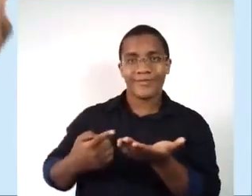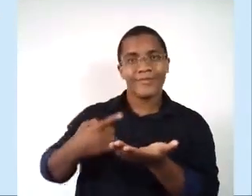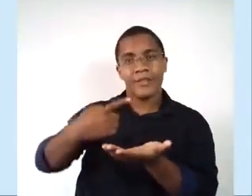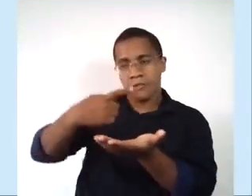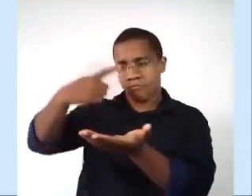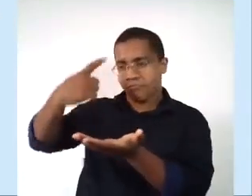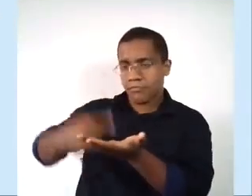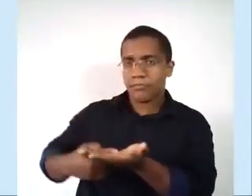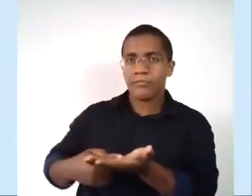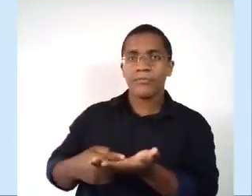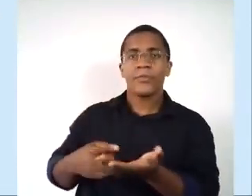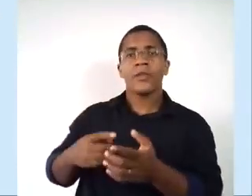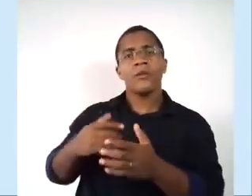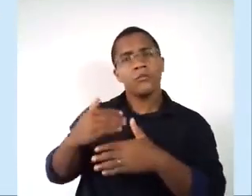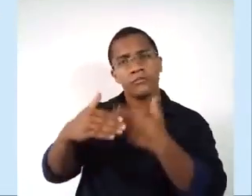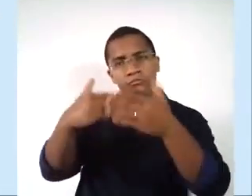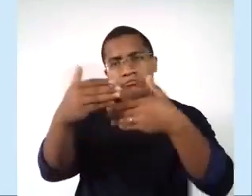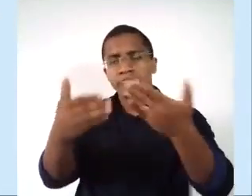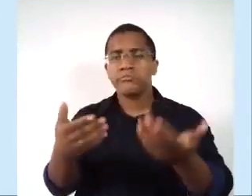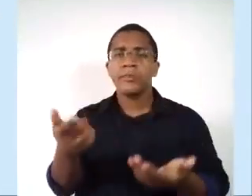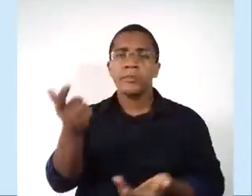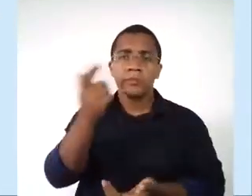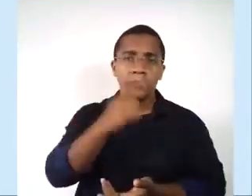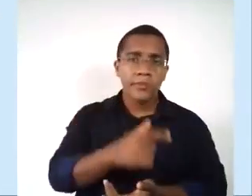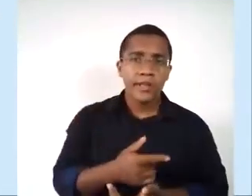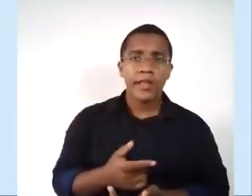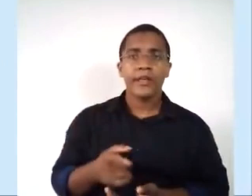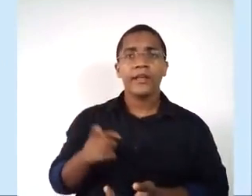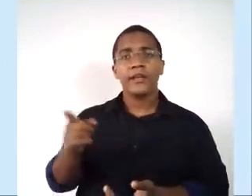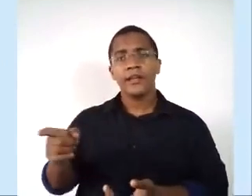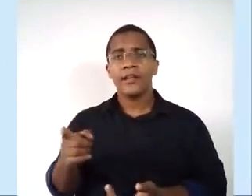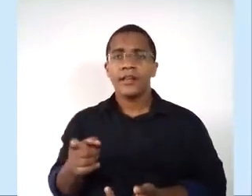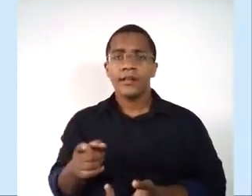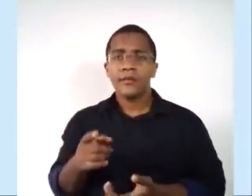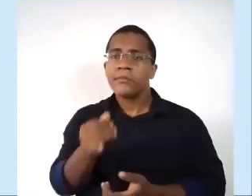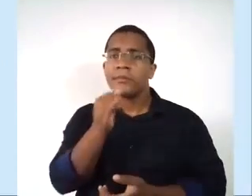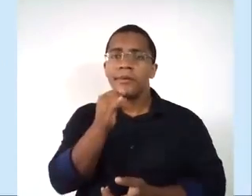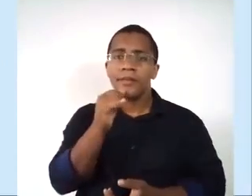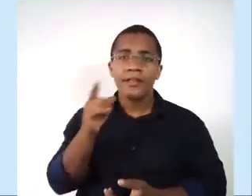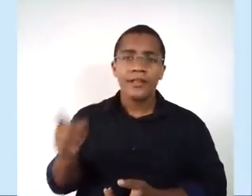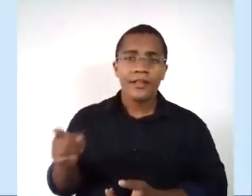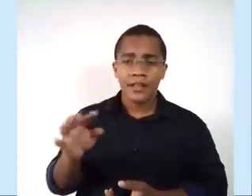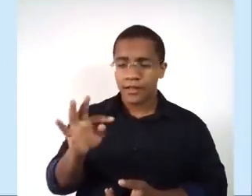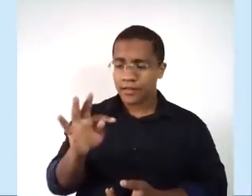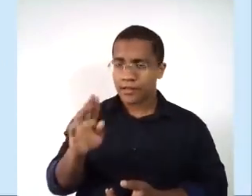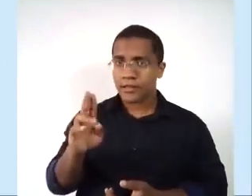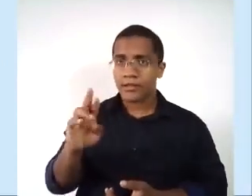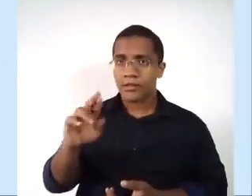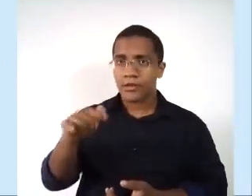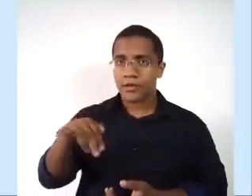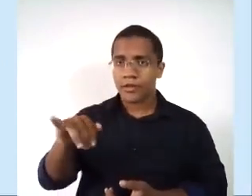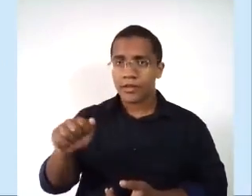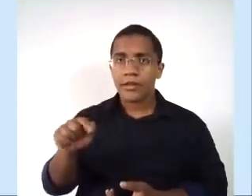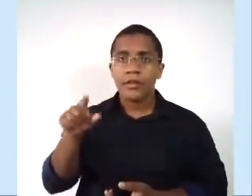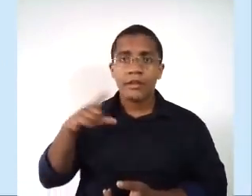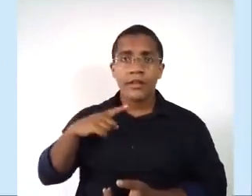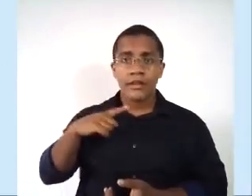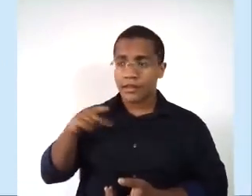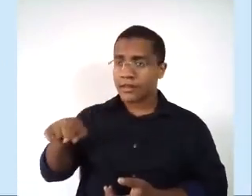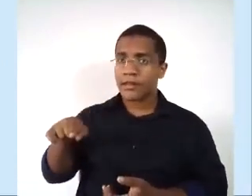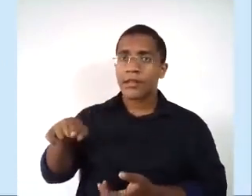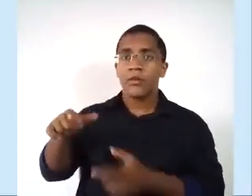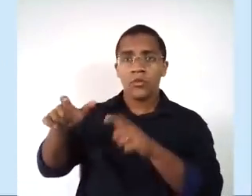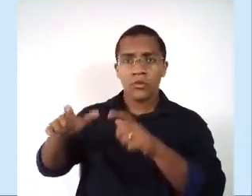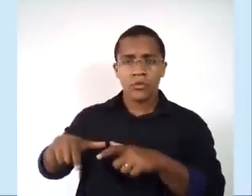vai fazer, vai ganhar um desenvolvimento. Se você for na Turquia, tá? Istambul, que era a antiga Constantinopla, né? É uma